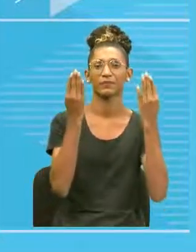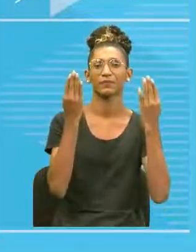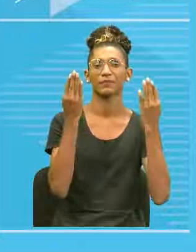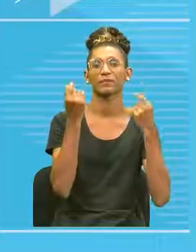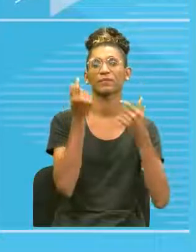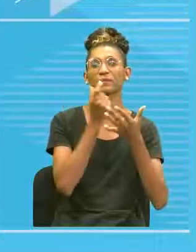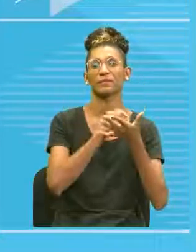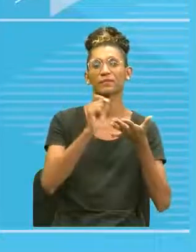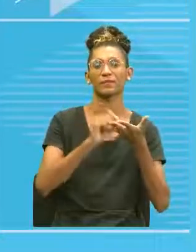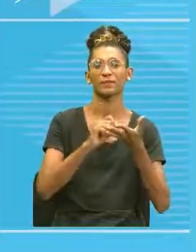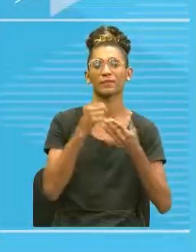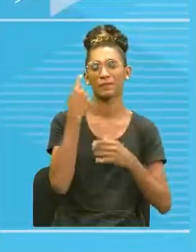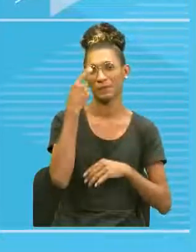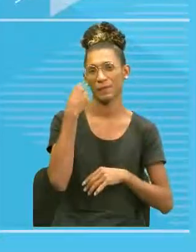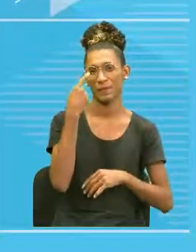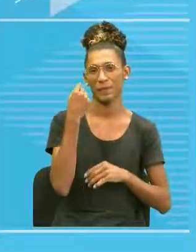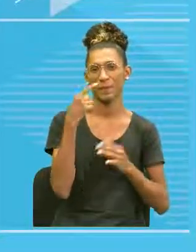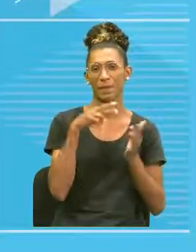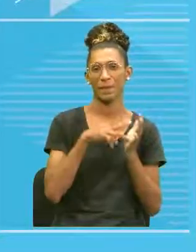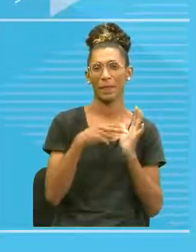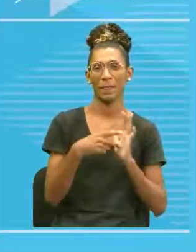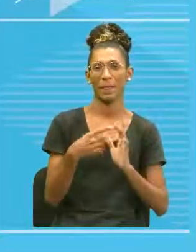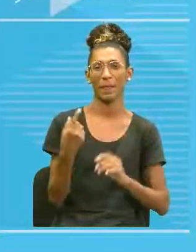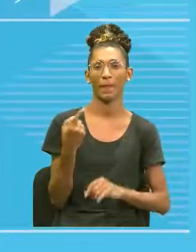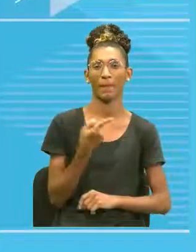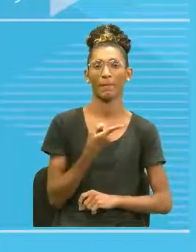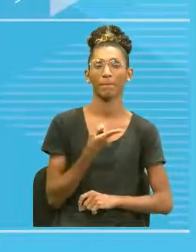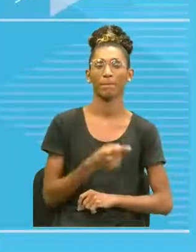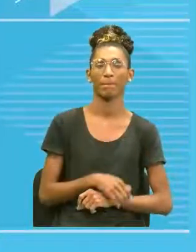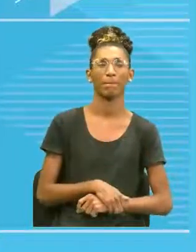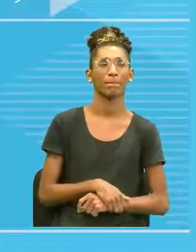espanhol é essa ir DF estas